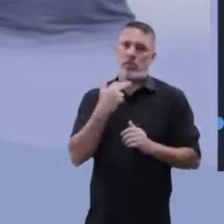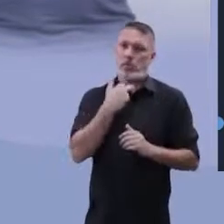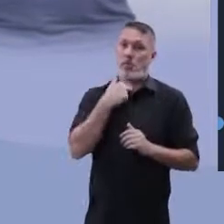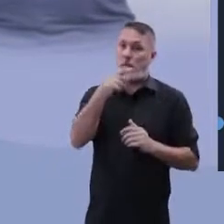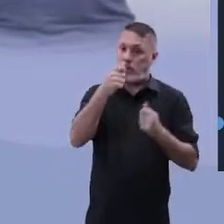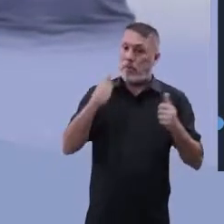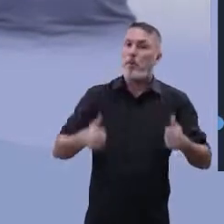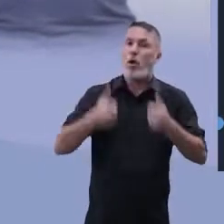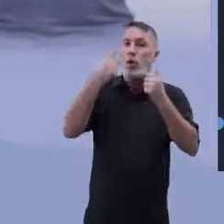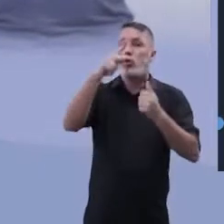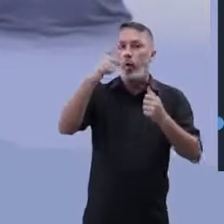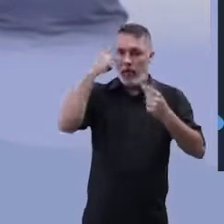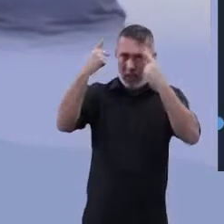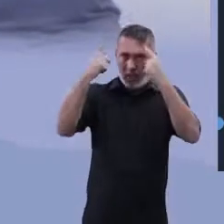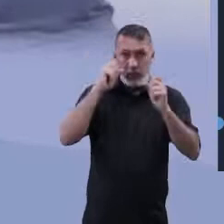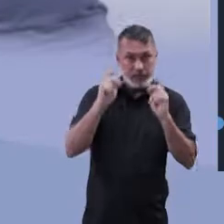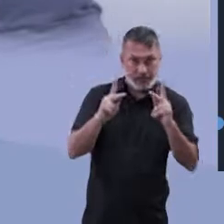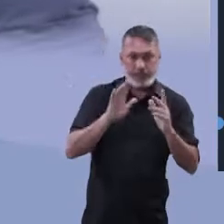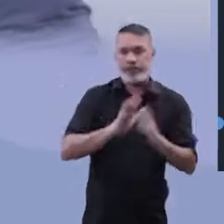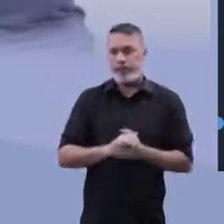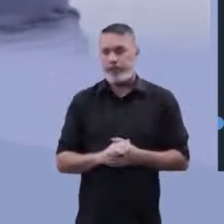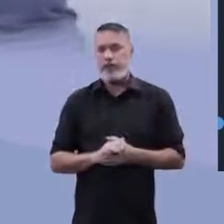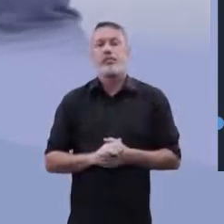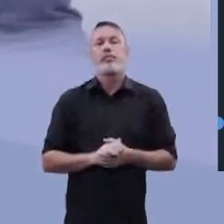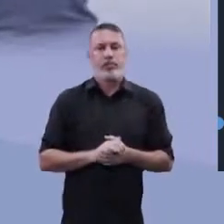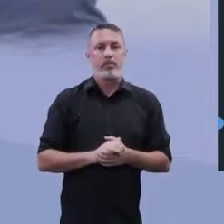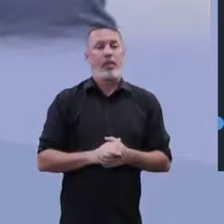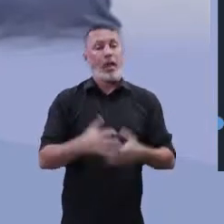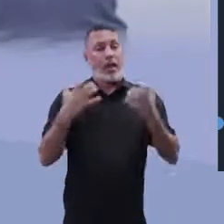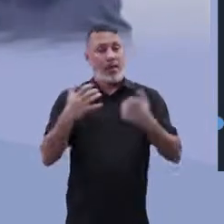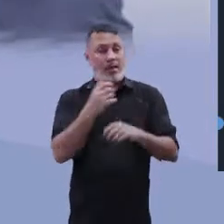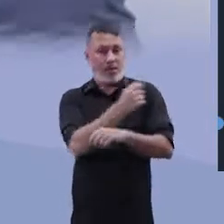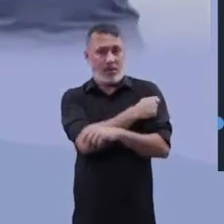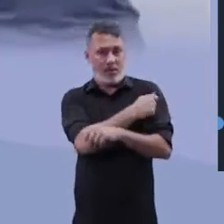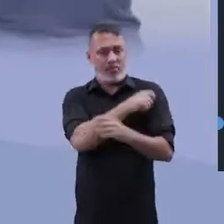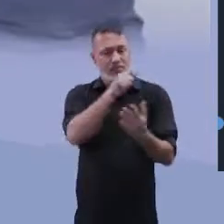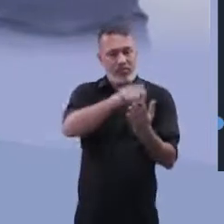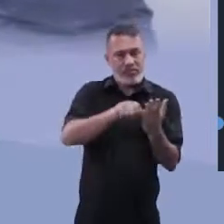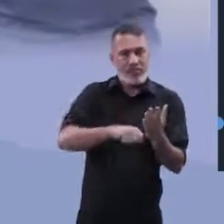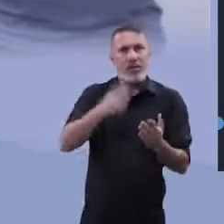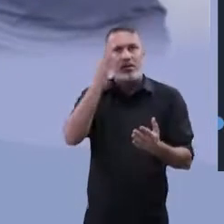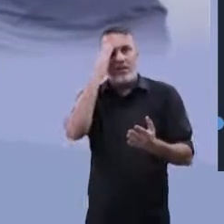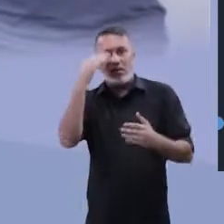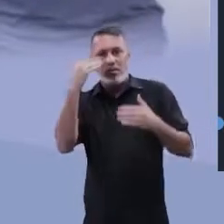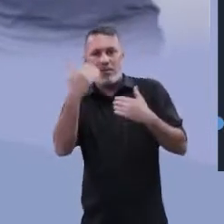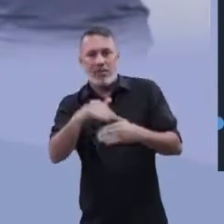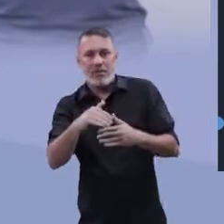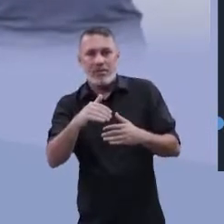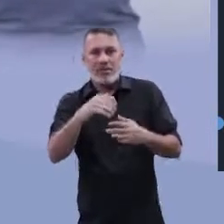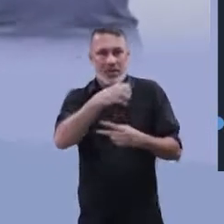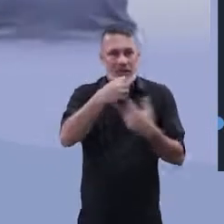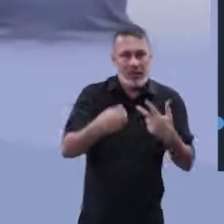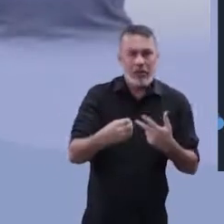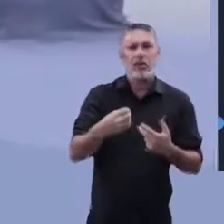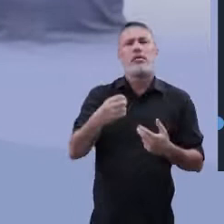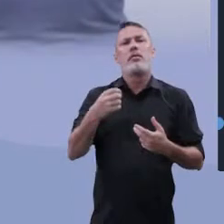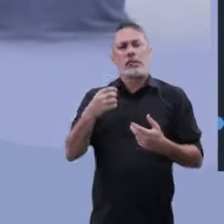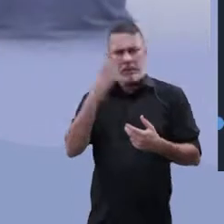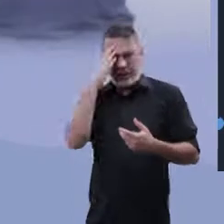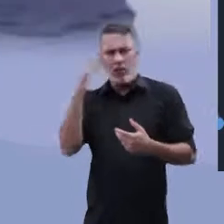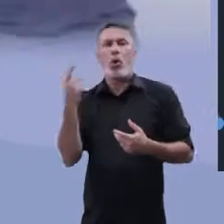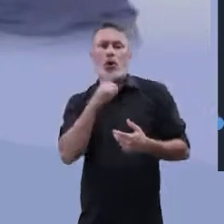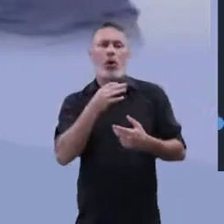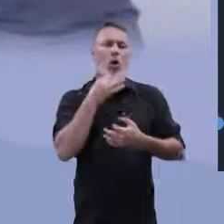precisa melhorar essas ideias. Então, vamos lá. Espera-se, portanto, que nessa etapa da escolaridade o participante seja capaz